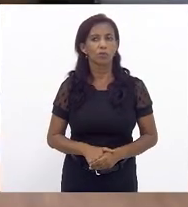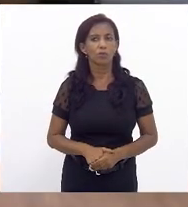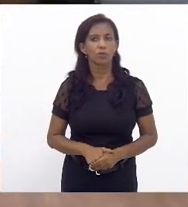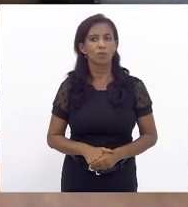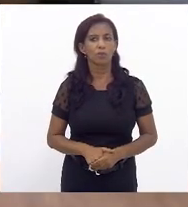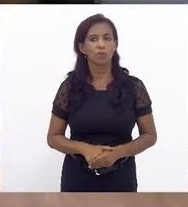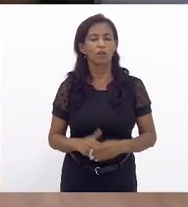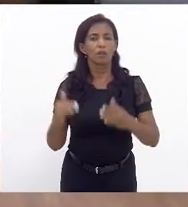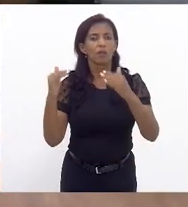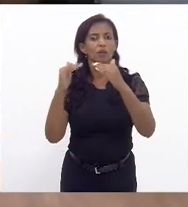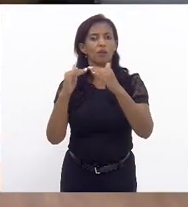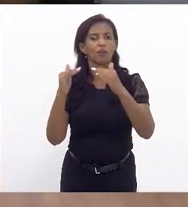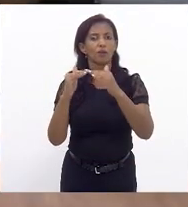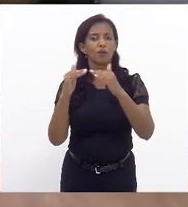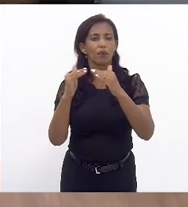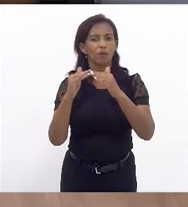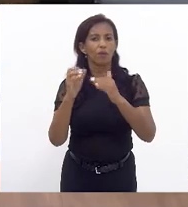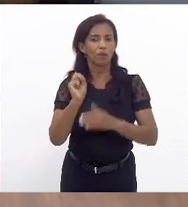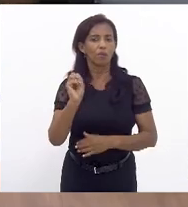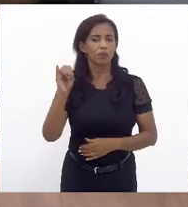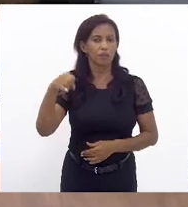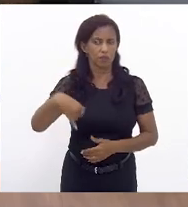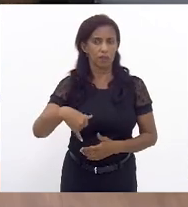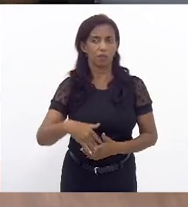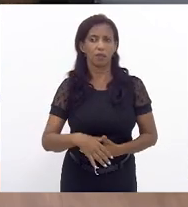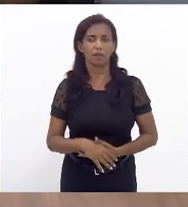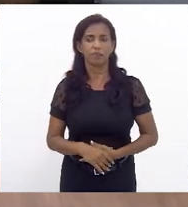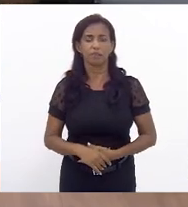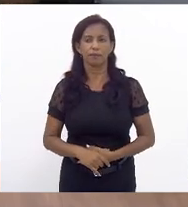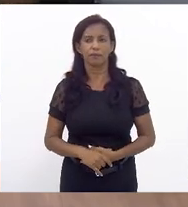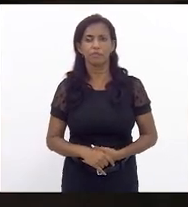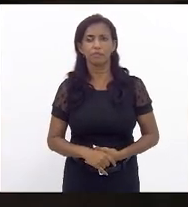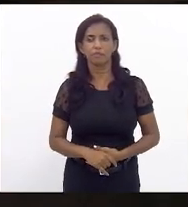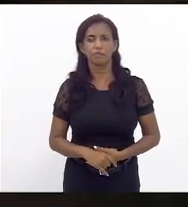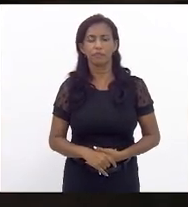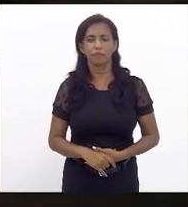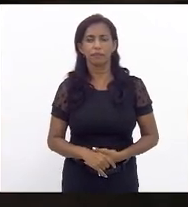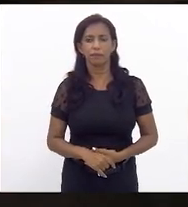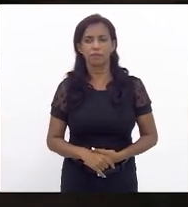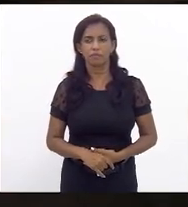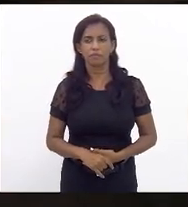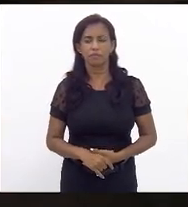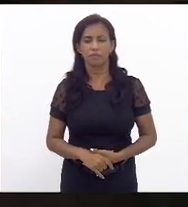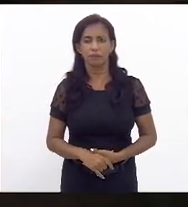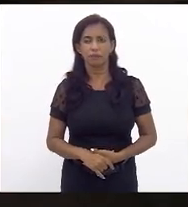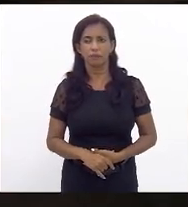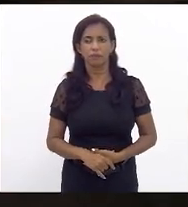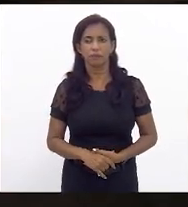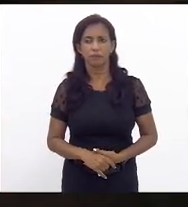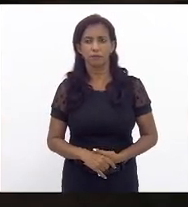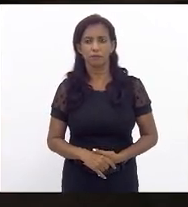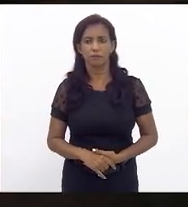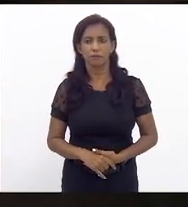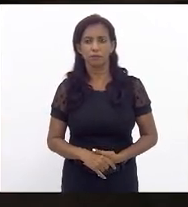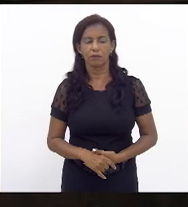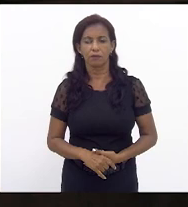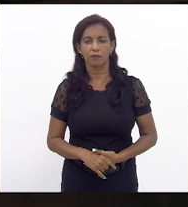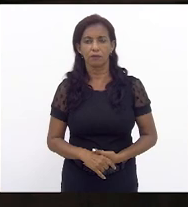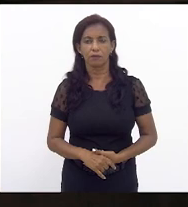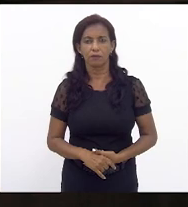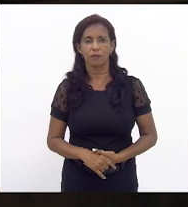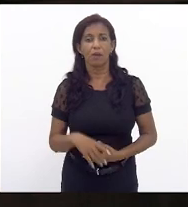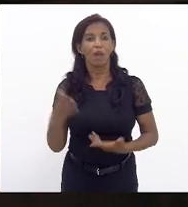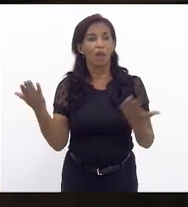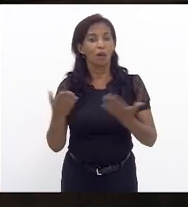Voto favorável aos dois conselheiros, presidente. Voto favorável já nos dois conselheiros. Nós estamos votando só em um, no